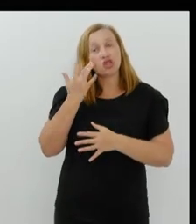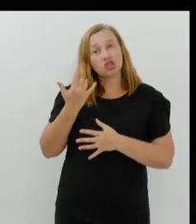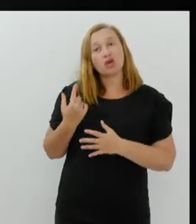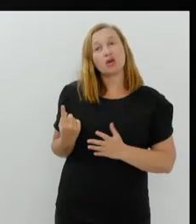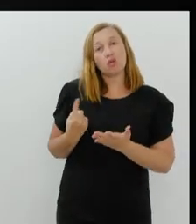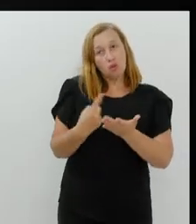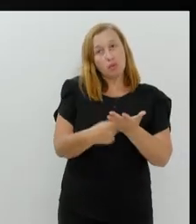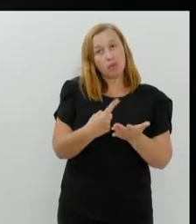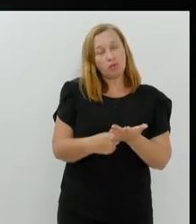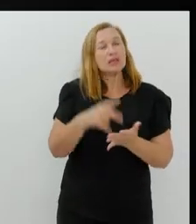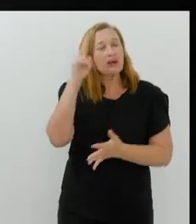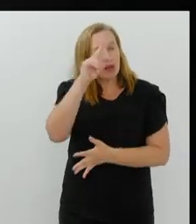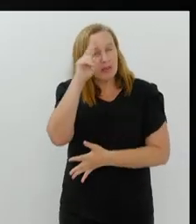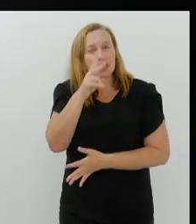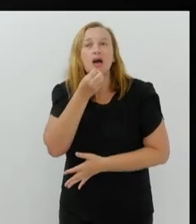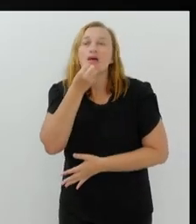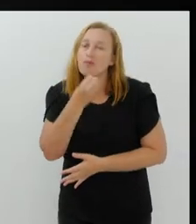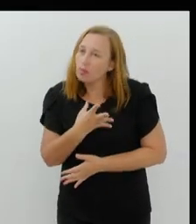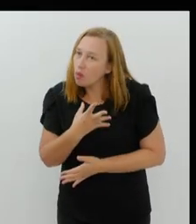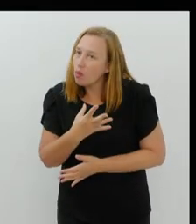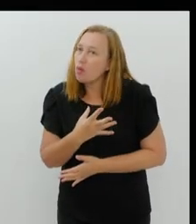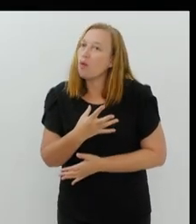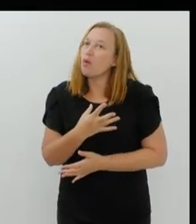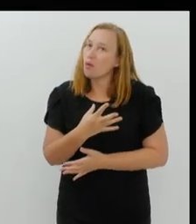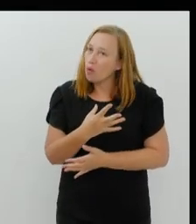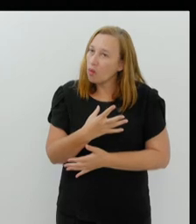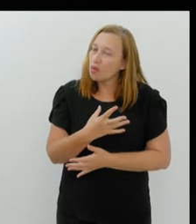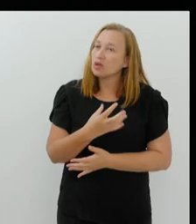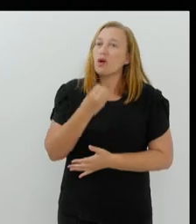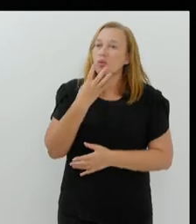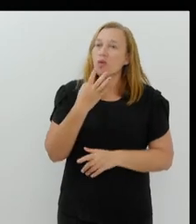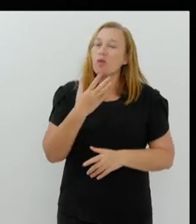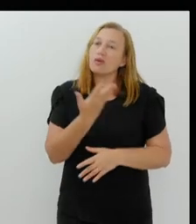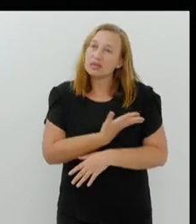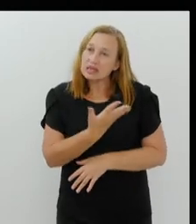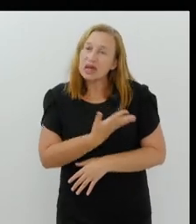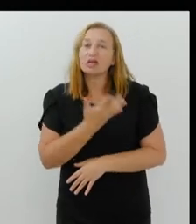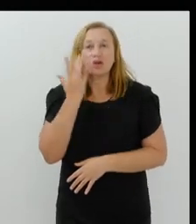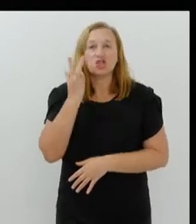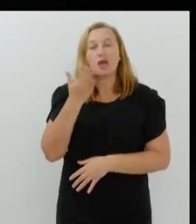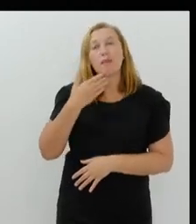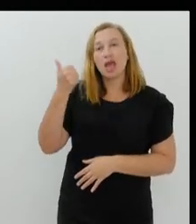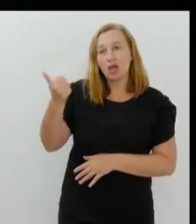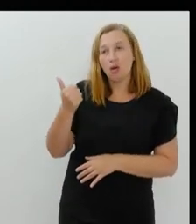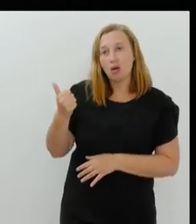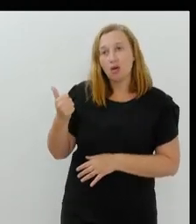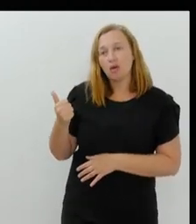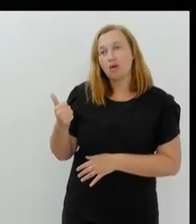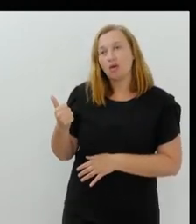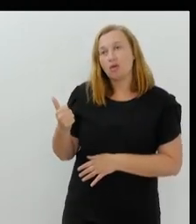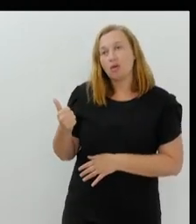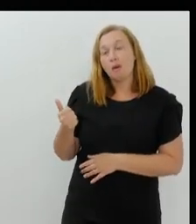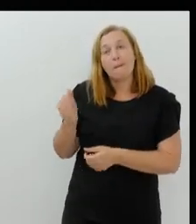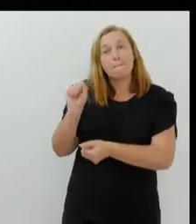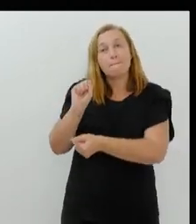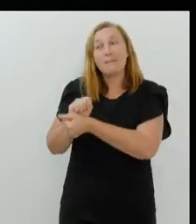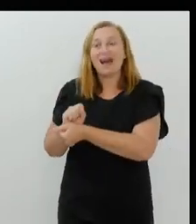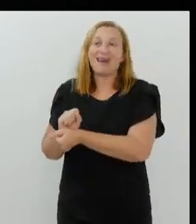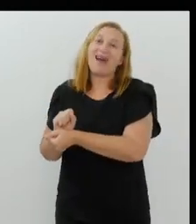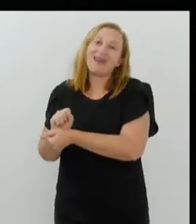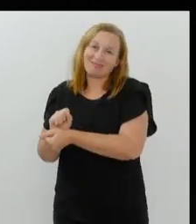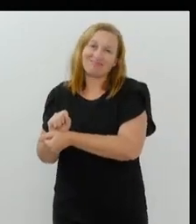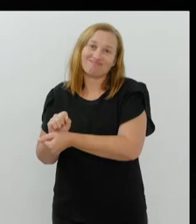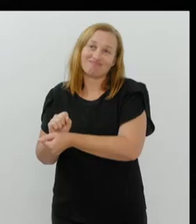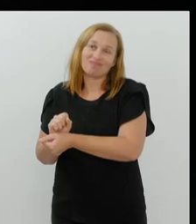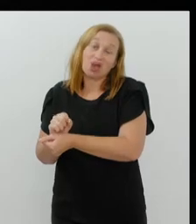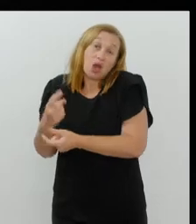coisa do comprometimento isso que você aí, citou, aí pra né? gente manter uma lembrança boa, que eu fiz um bom reinado e boas amizades, eu achei melhor me despedir naquele momento que